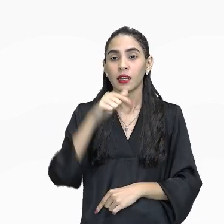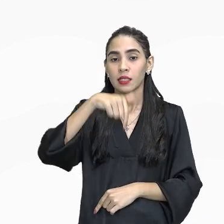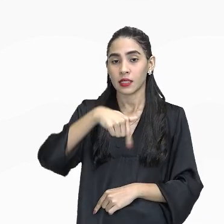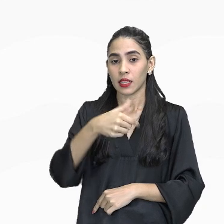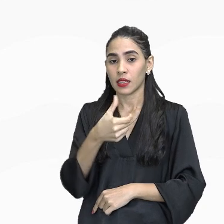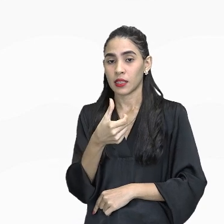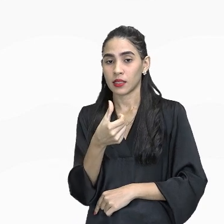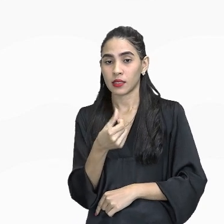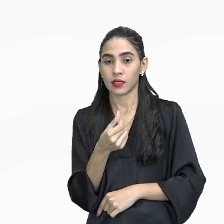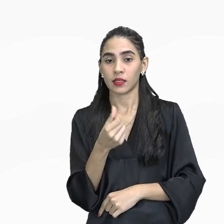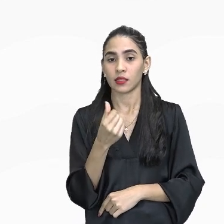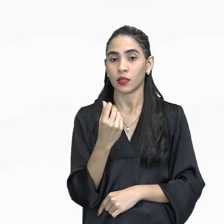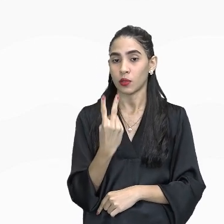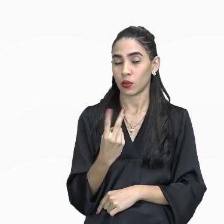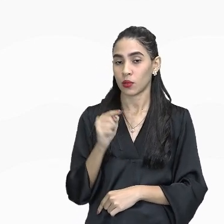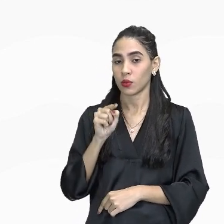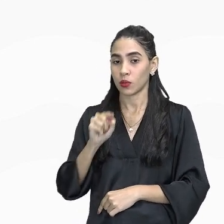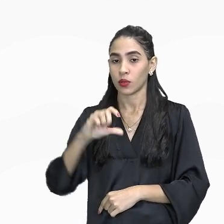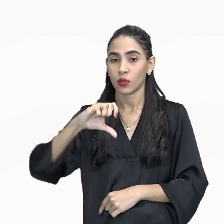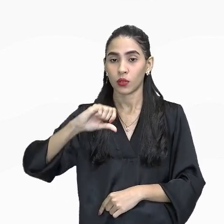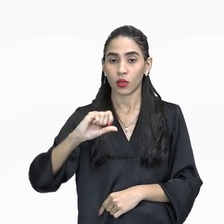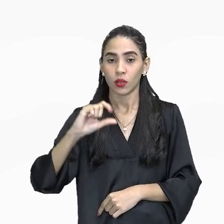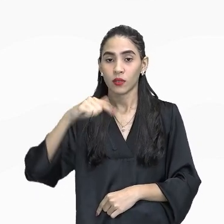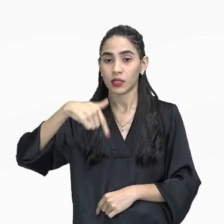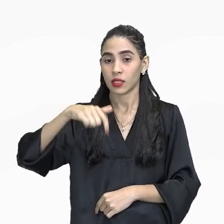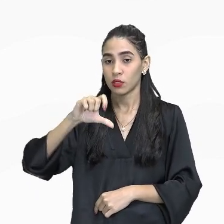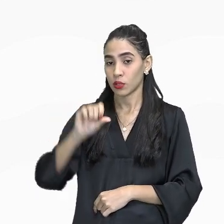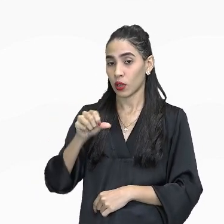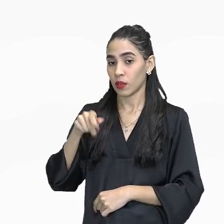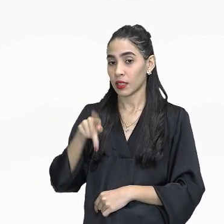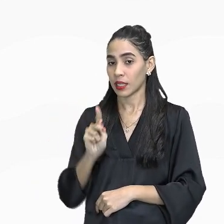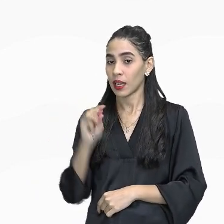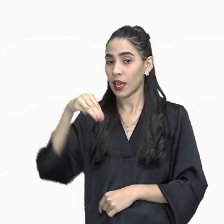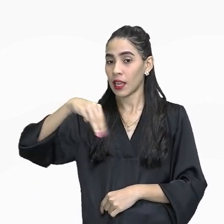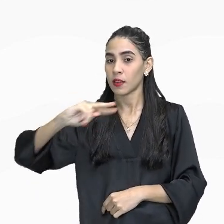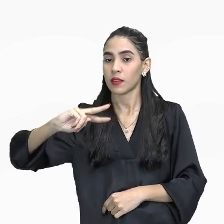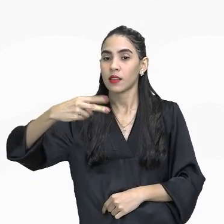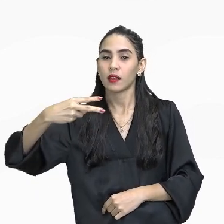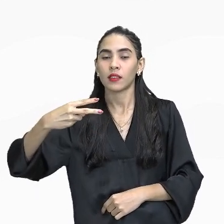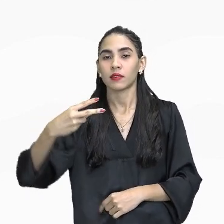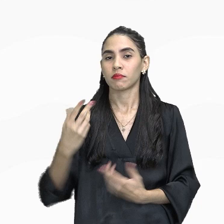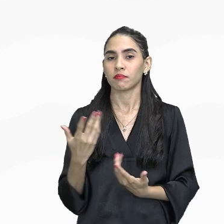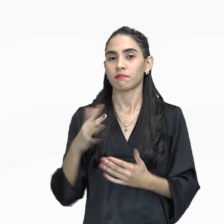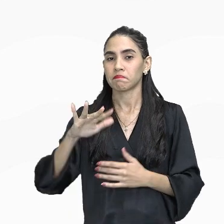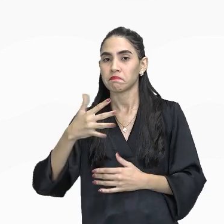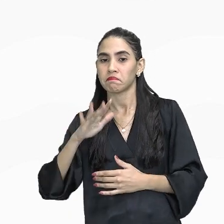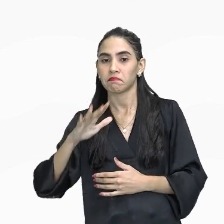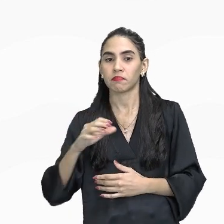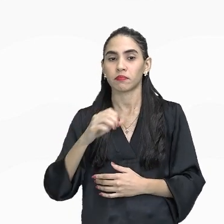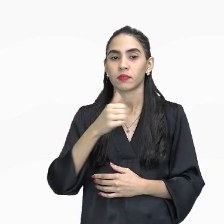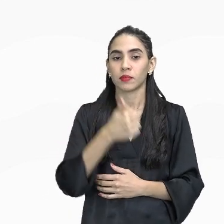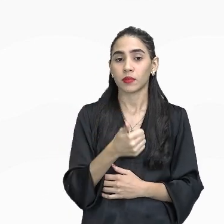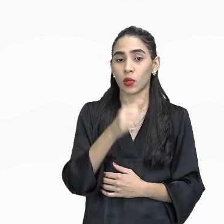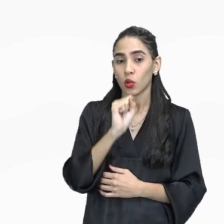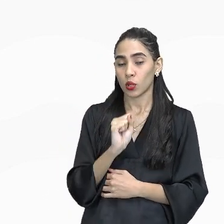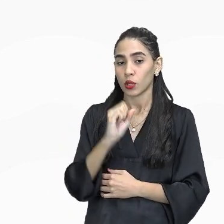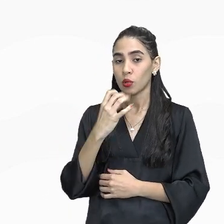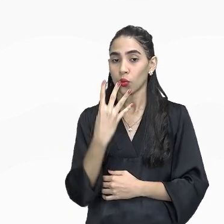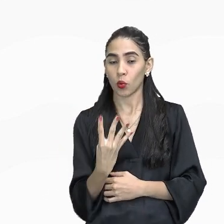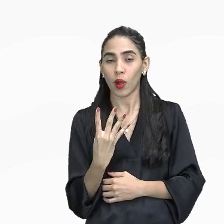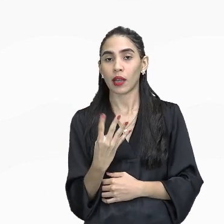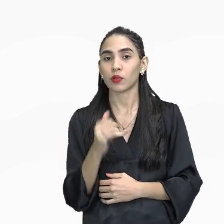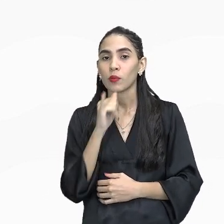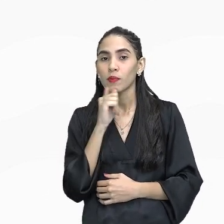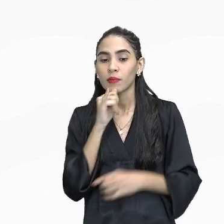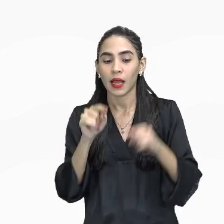762.979 quilômetros quadrados, e que é uma área equivalente a 184 milhões de campos